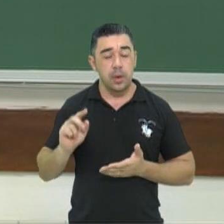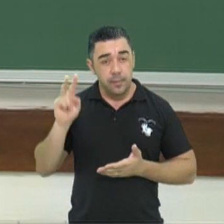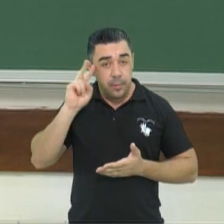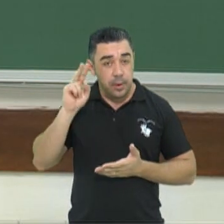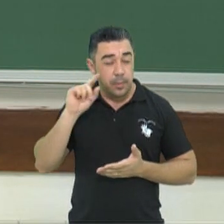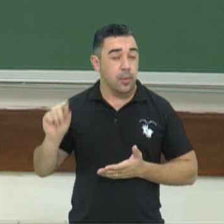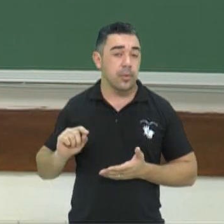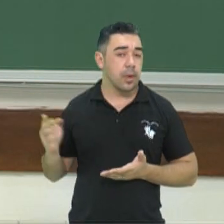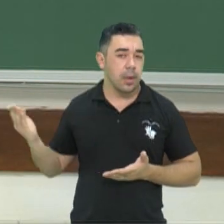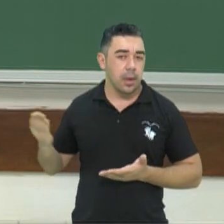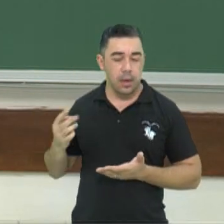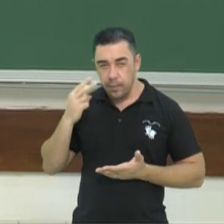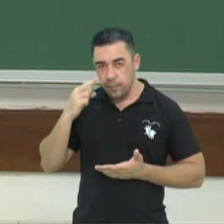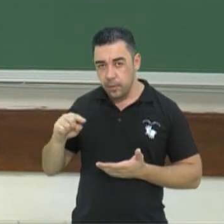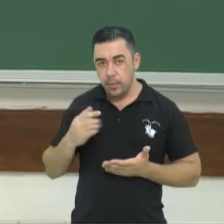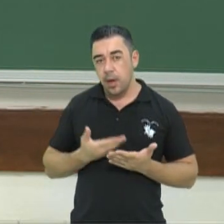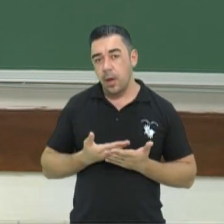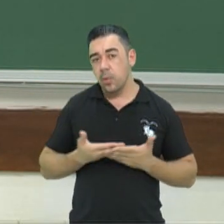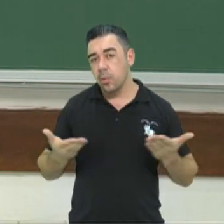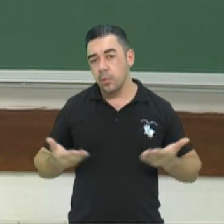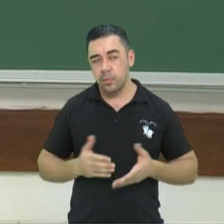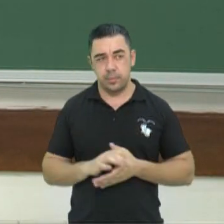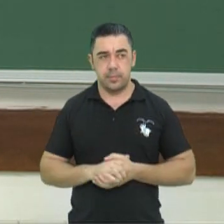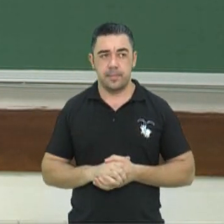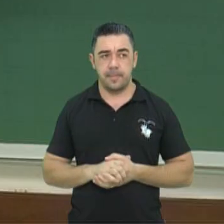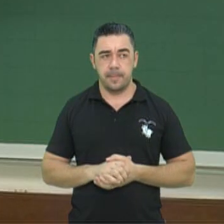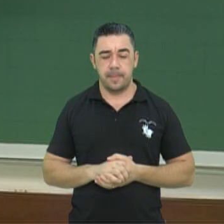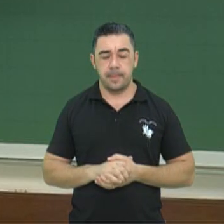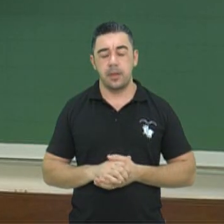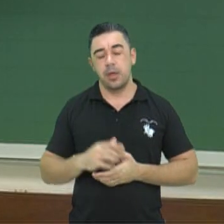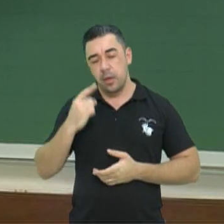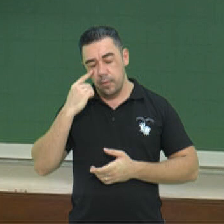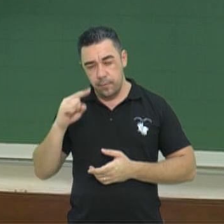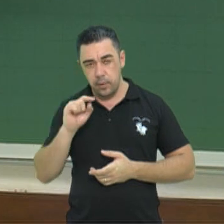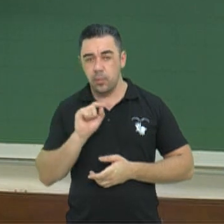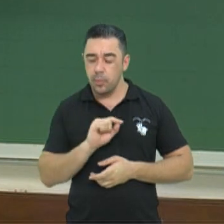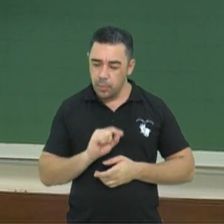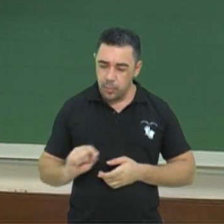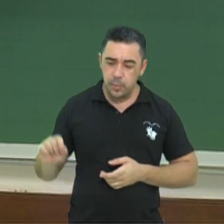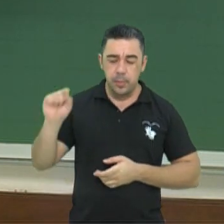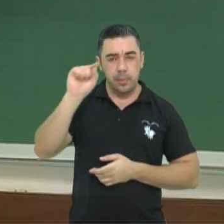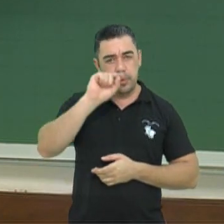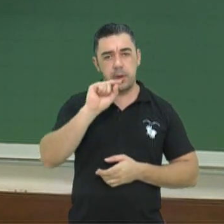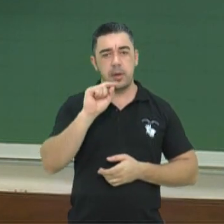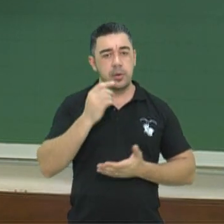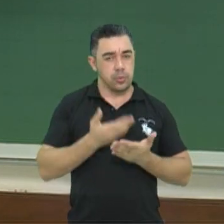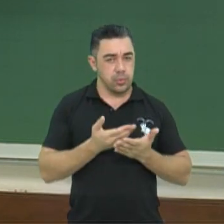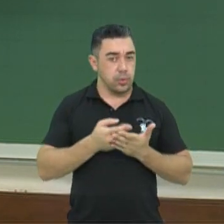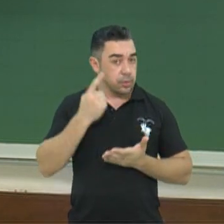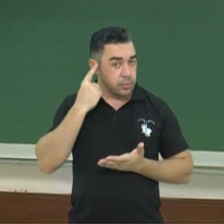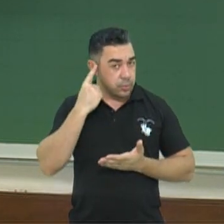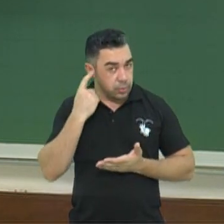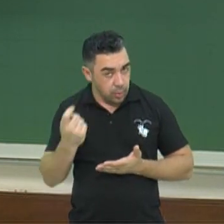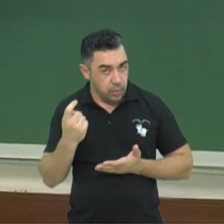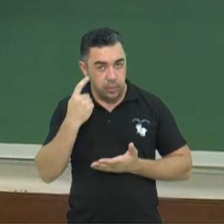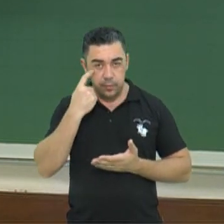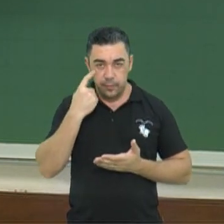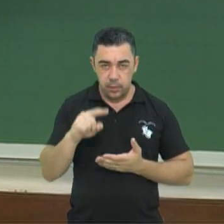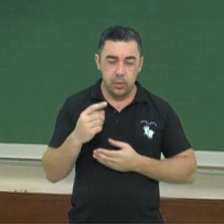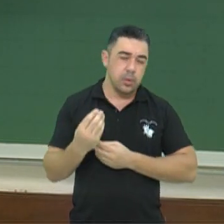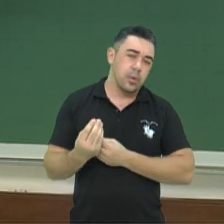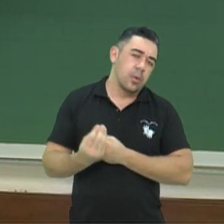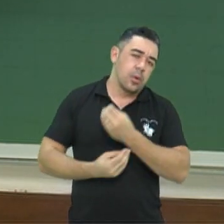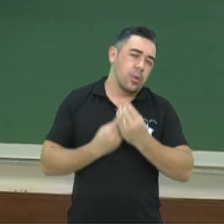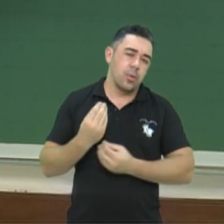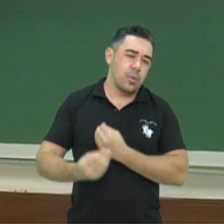né, sobre o que nós vimos na aula de hoje. Então, nós mapeamos e estudando sonoridades, né, vendo aí como